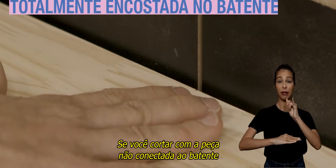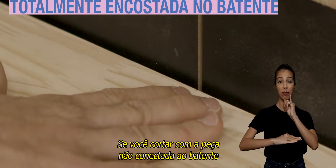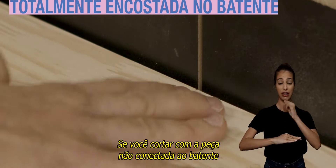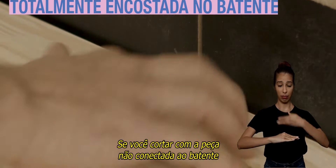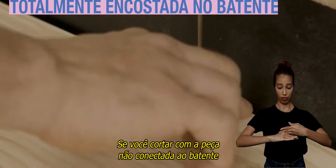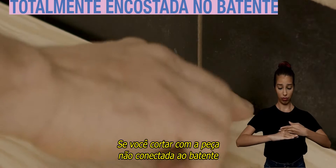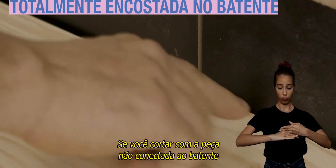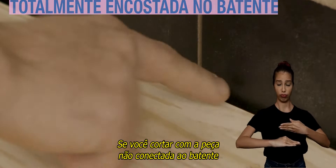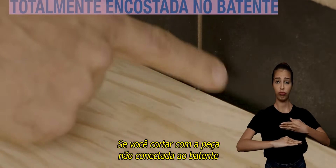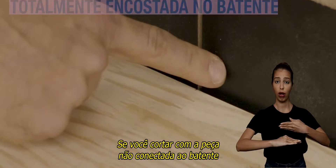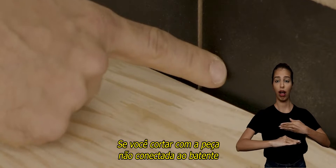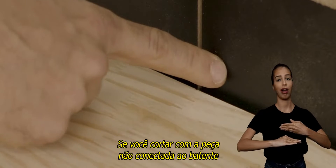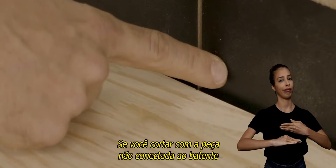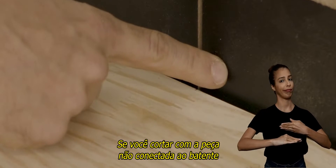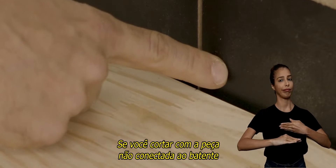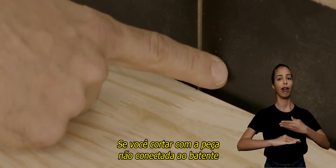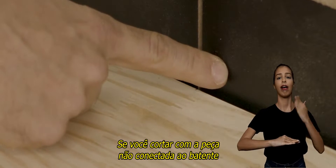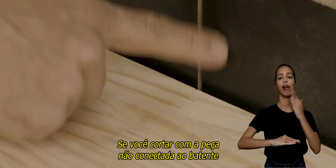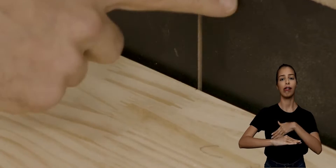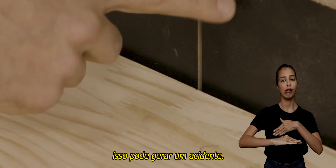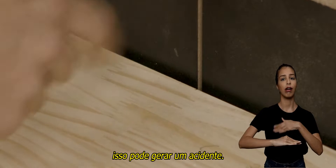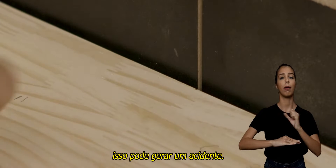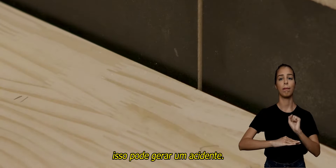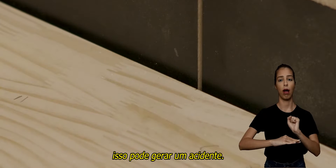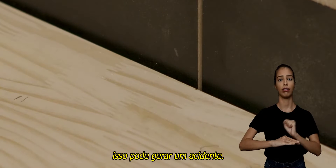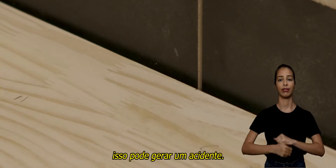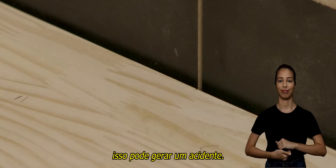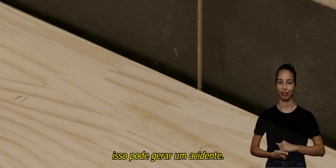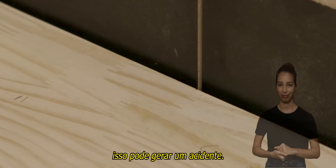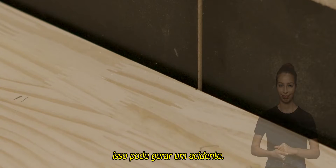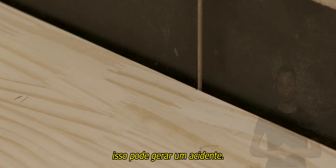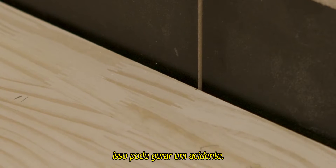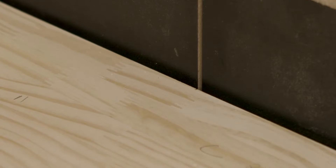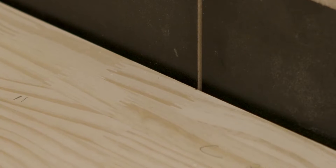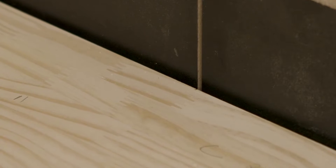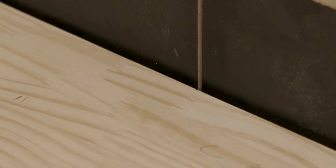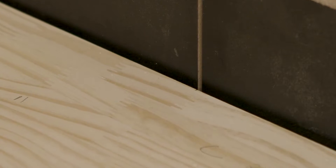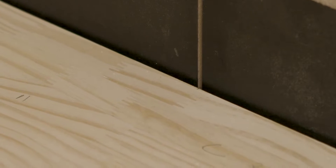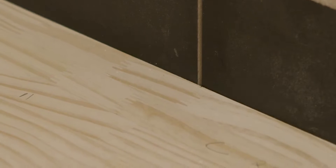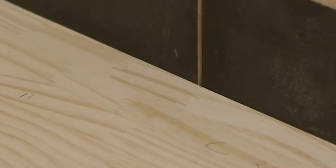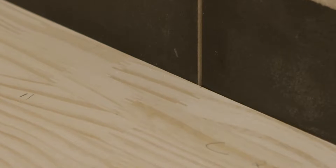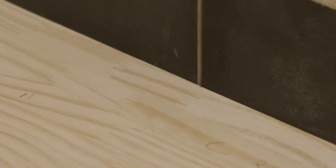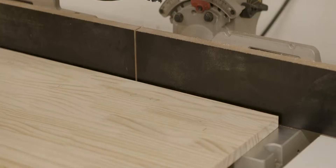Se você cortar com a peça não conectada ao batente, isso pode gerar um acidente.